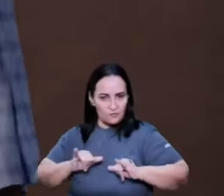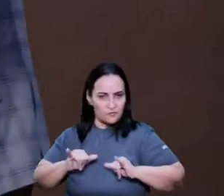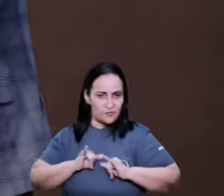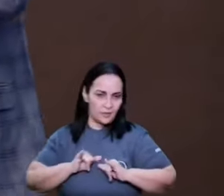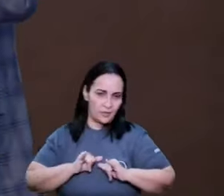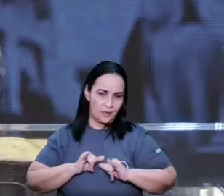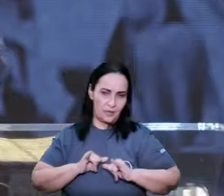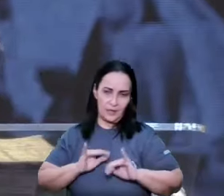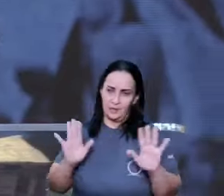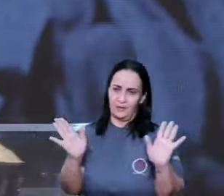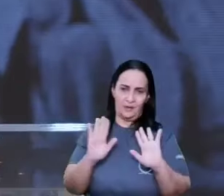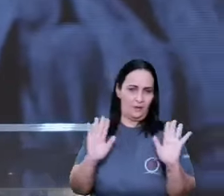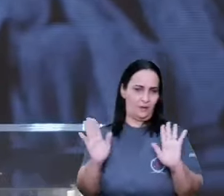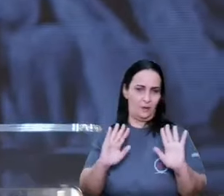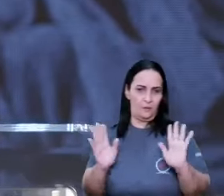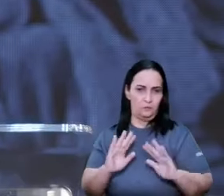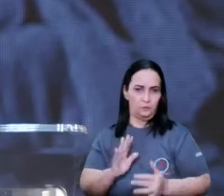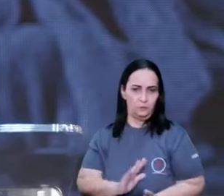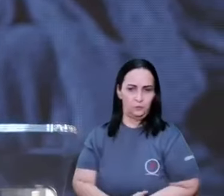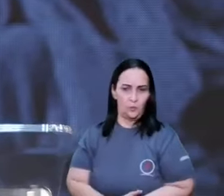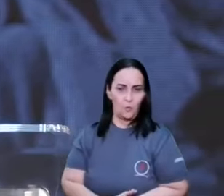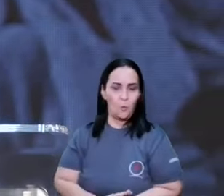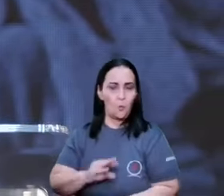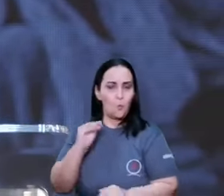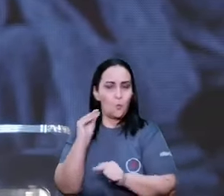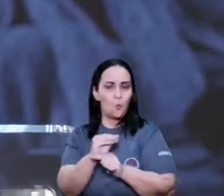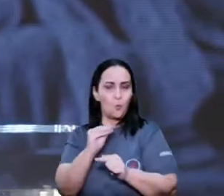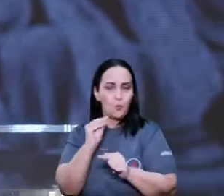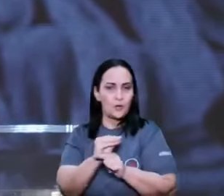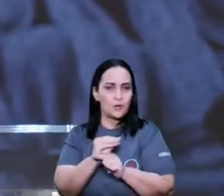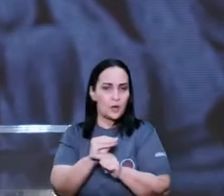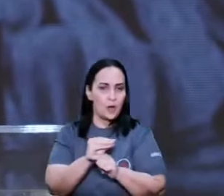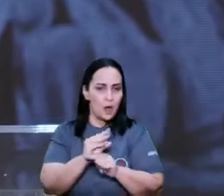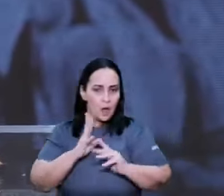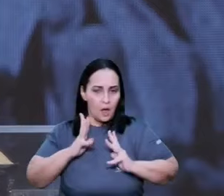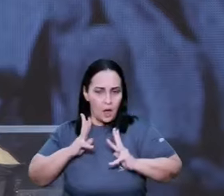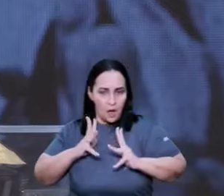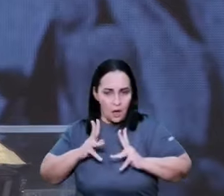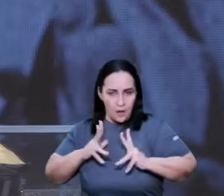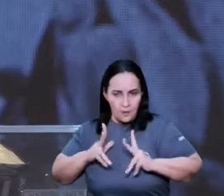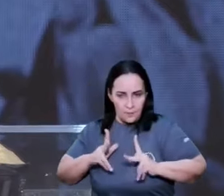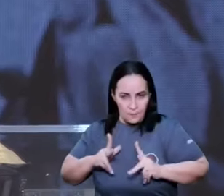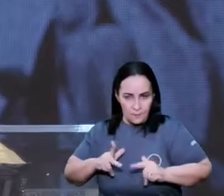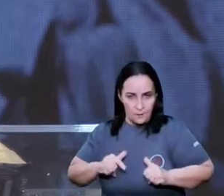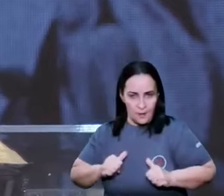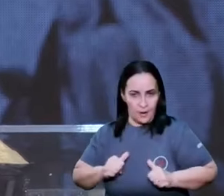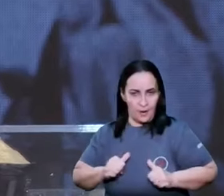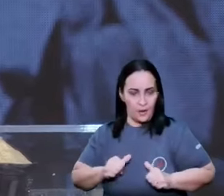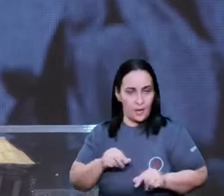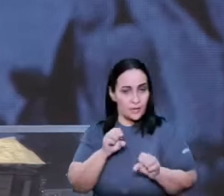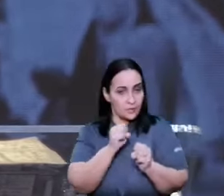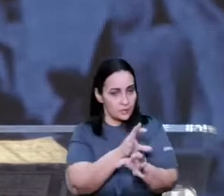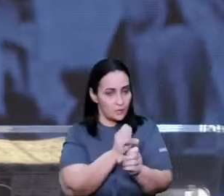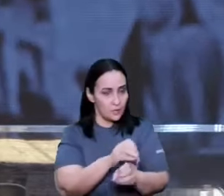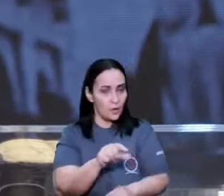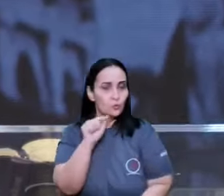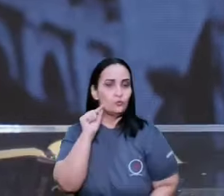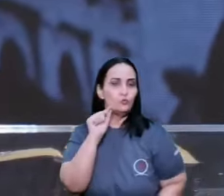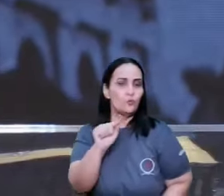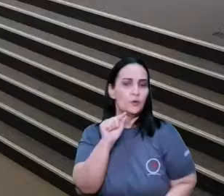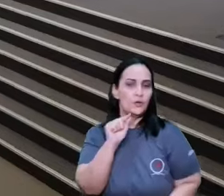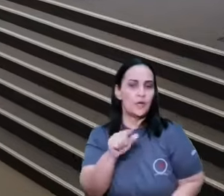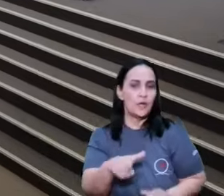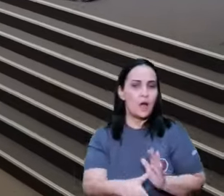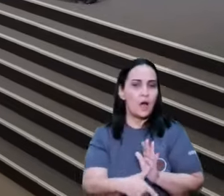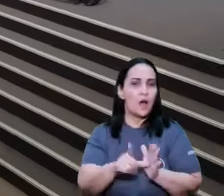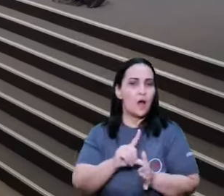qualquer momento eu vou limpar você sabe o que que Jesus está ensinando para ela antes de eu